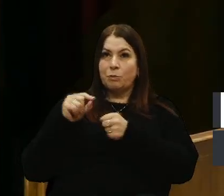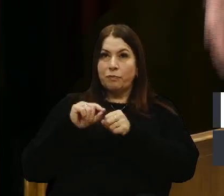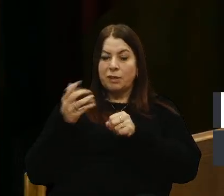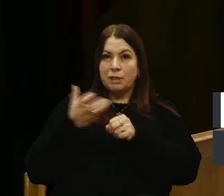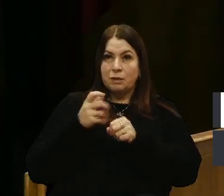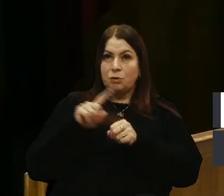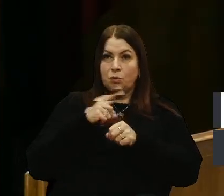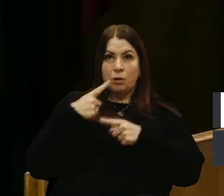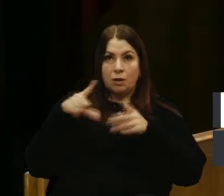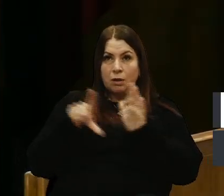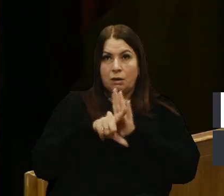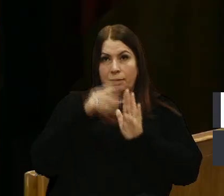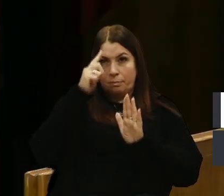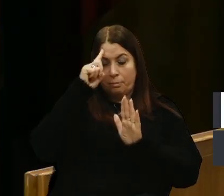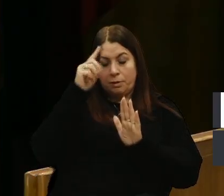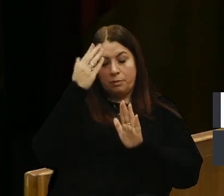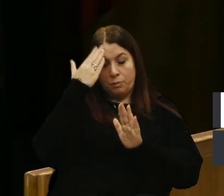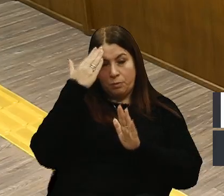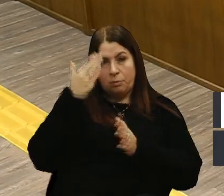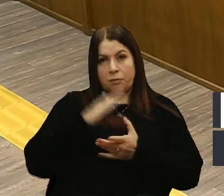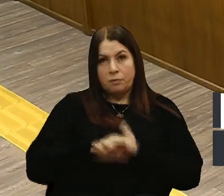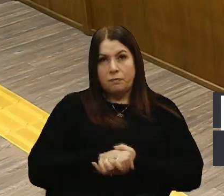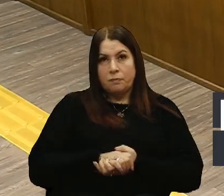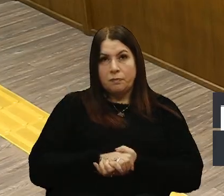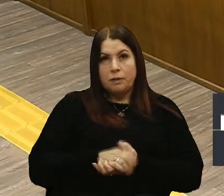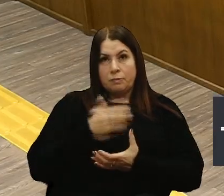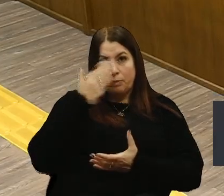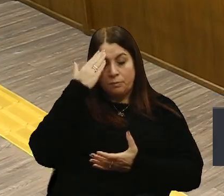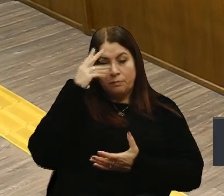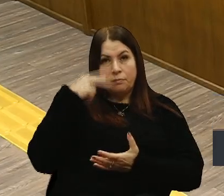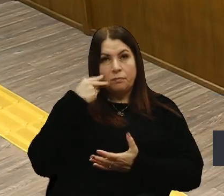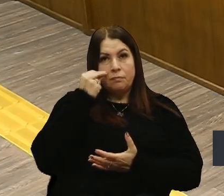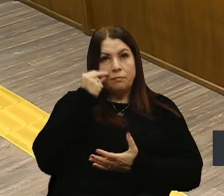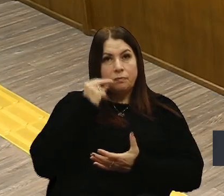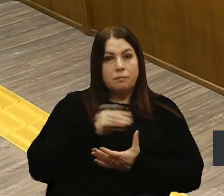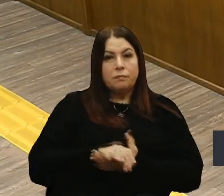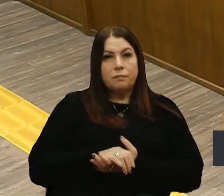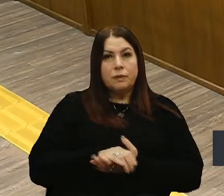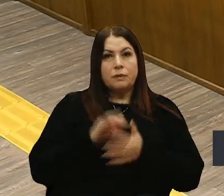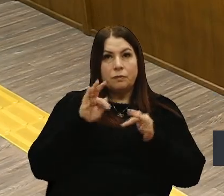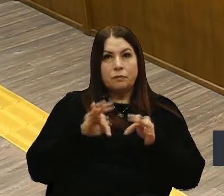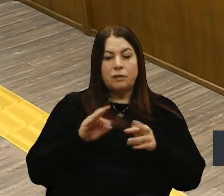não o que a lei manda. Muito obrigado. Obrigado, vereador Cláudio Libardi. Encerrando o espaço do pequeno